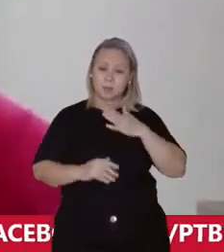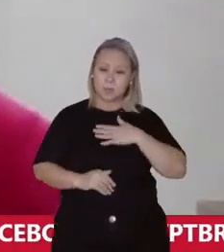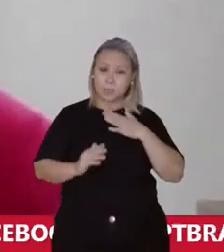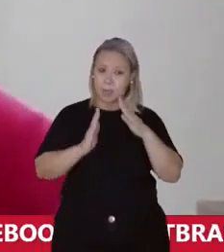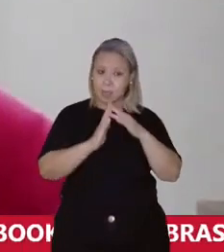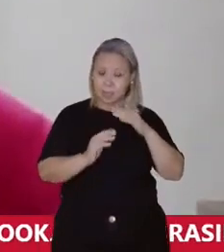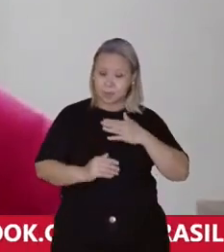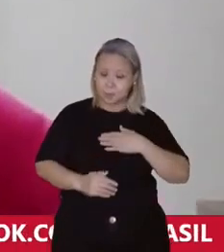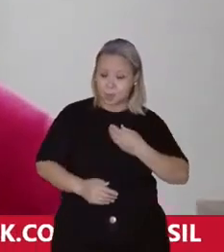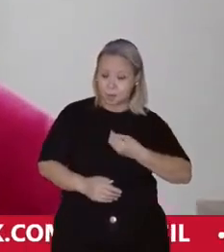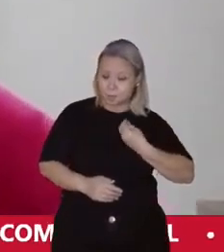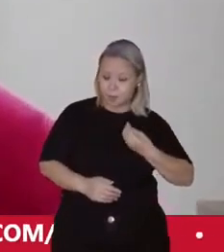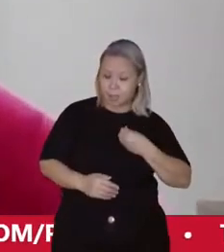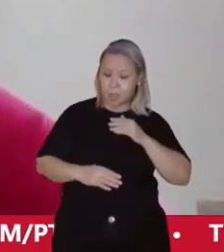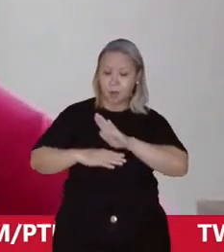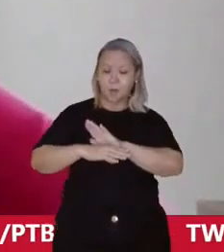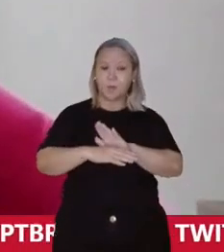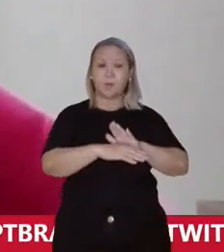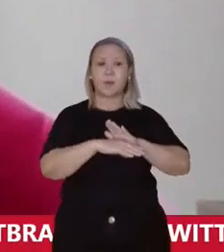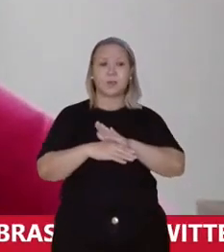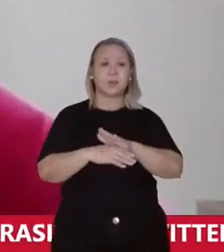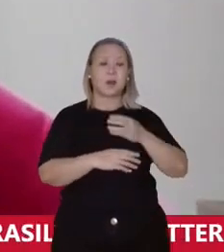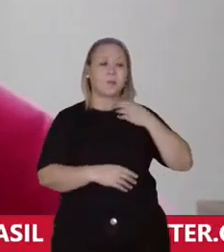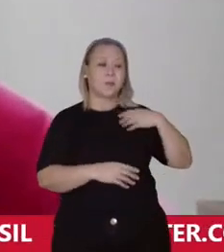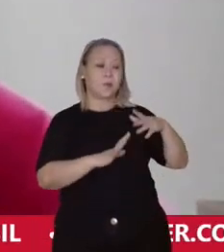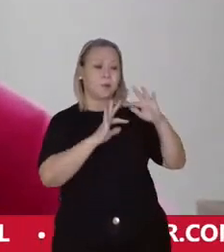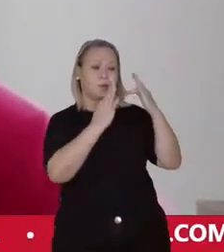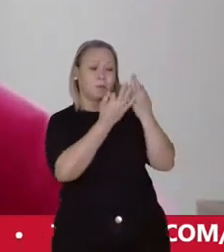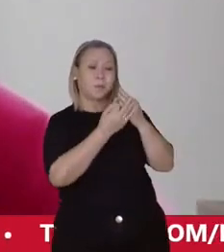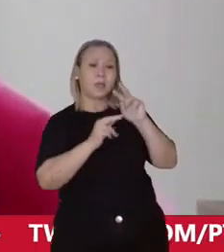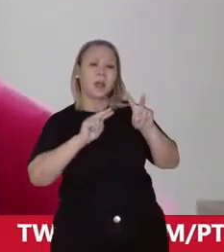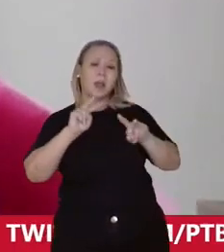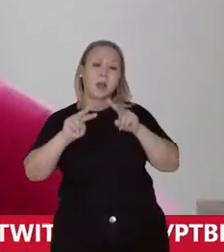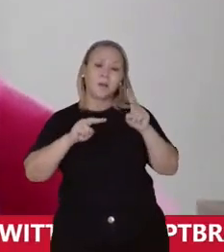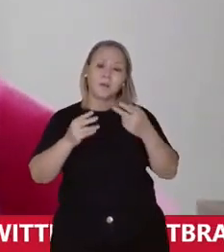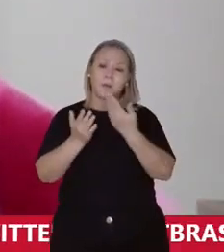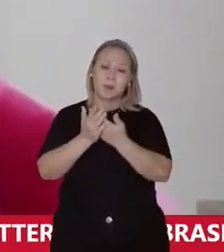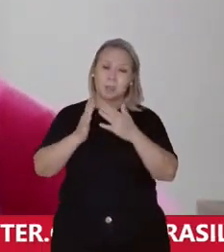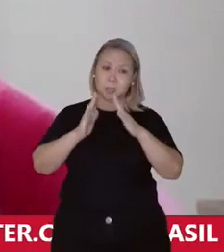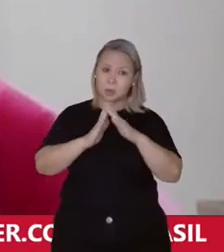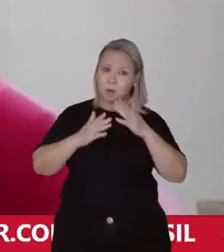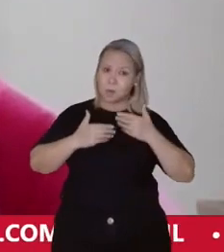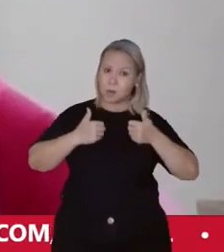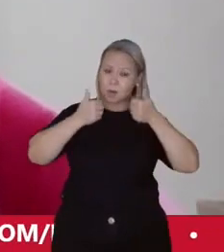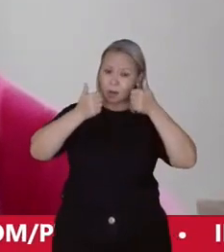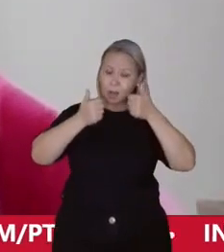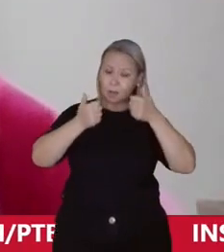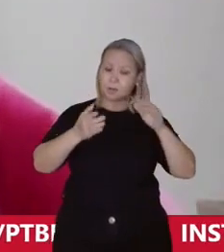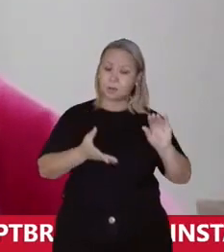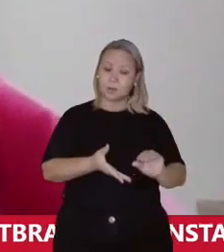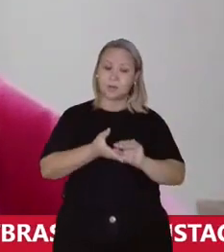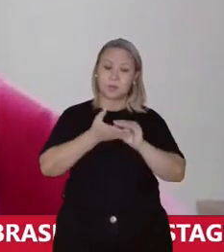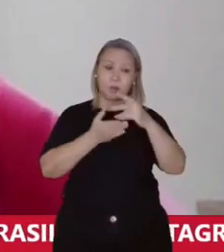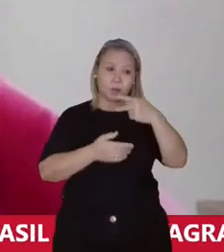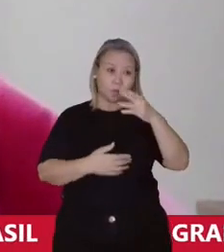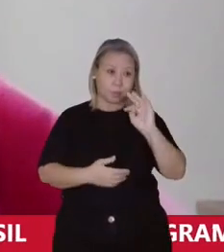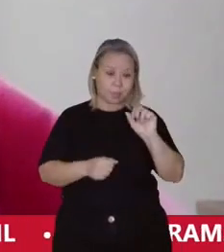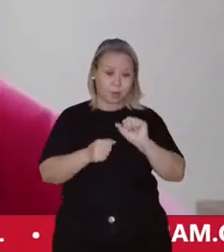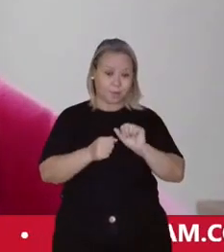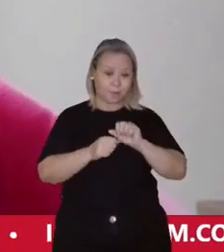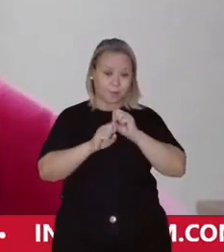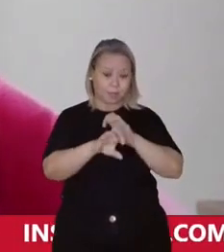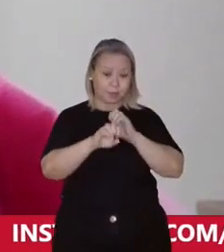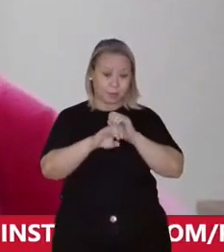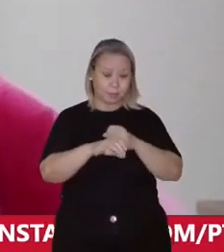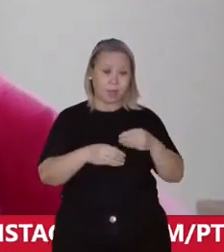auxiliados pelo Bolsa Família, que viram suas escolas melhorarem com os investimentos que o PT fez na educação, que entraram na universidade